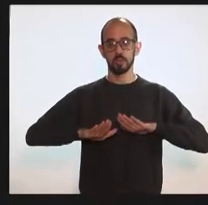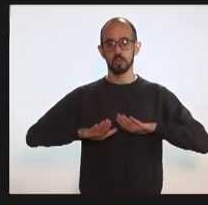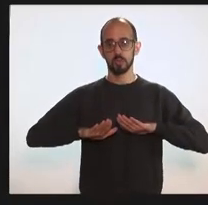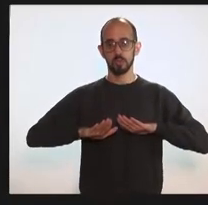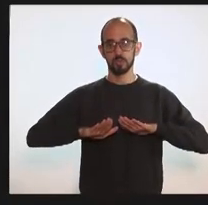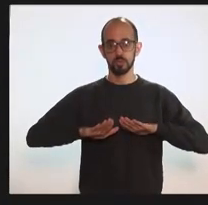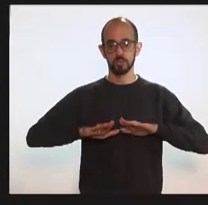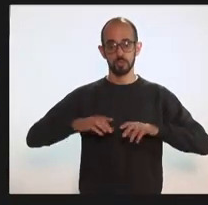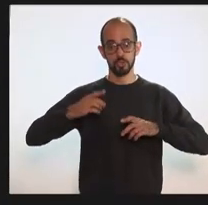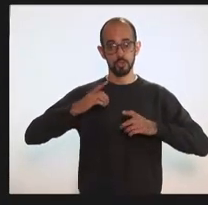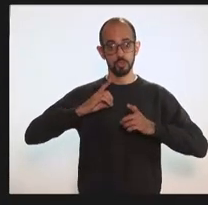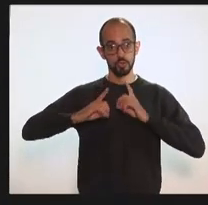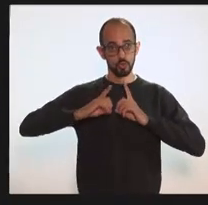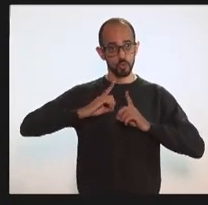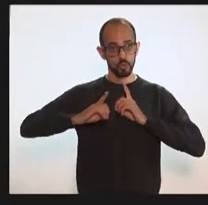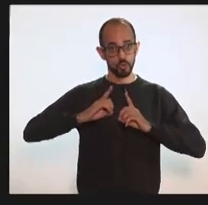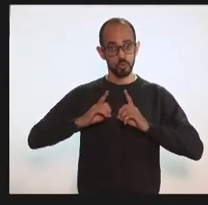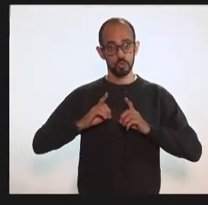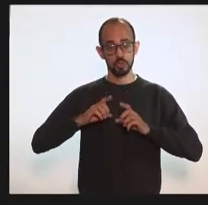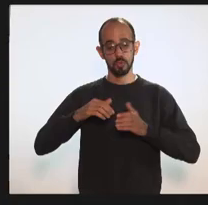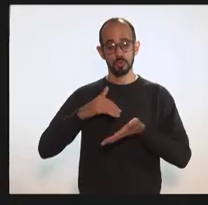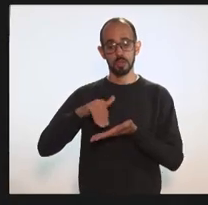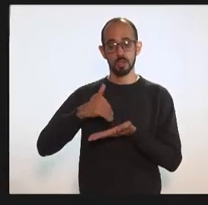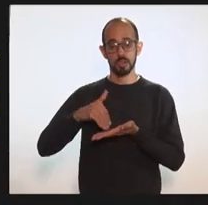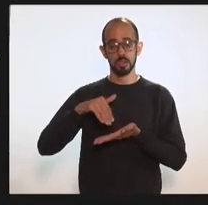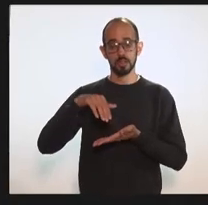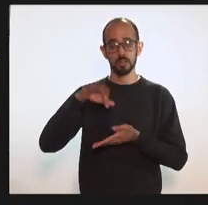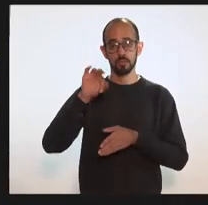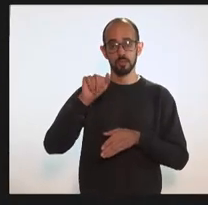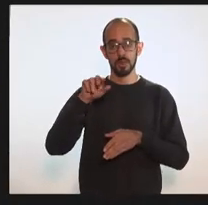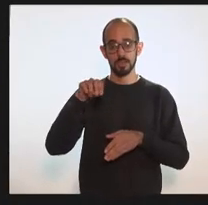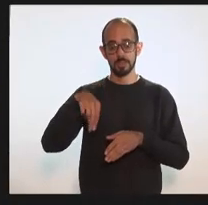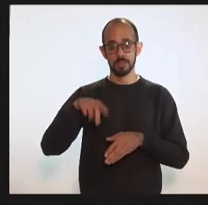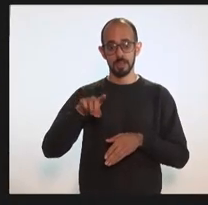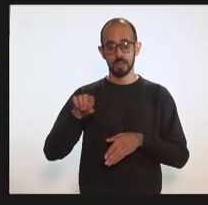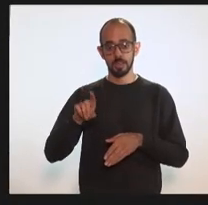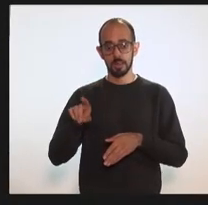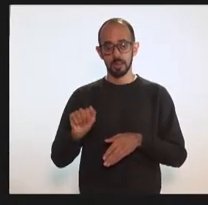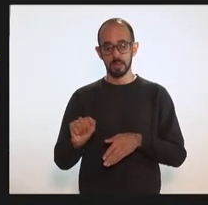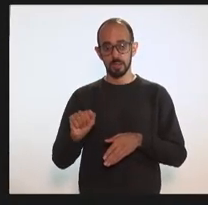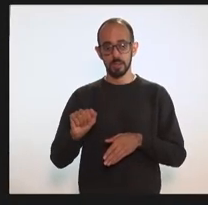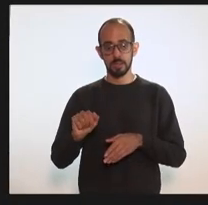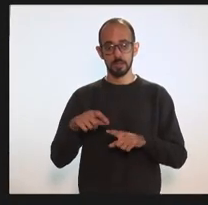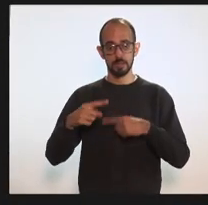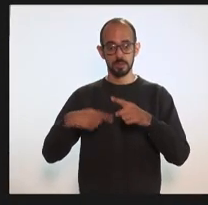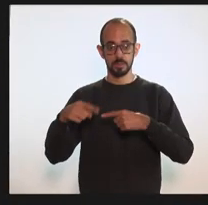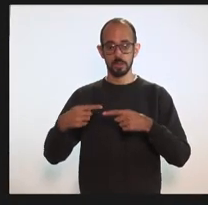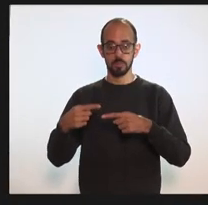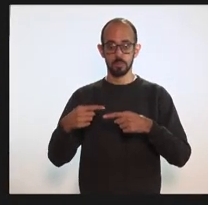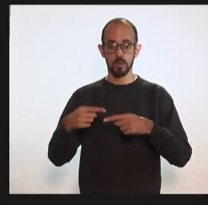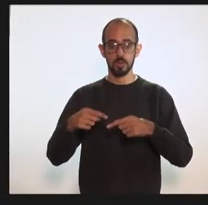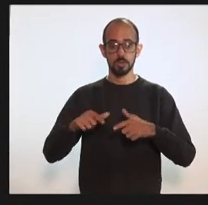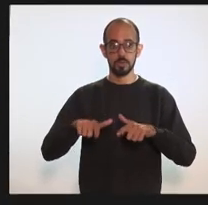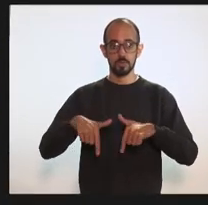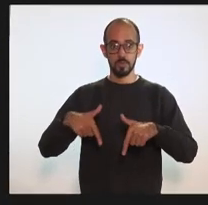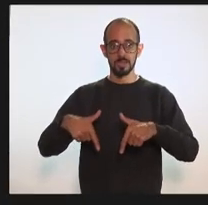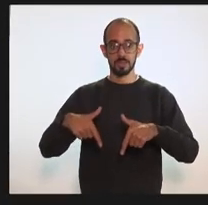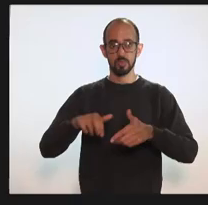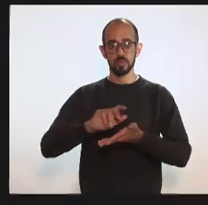de discutir com a Secretaria de Fazenda o texto depois foi um ato de vários deputados